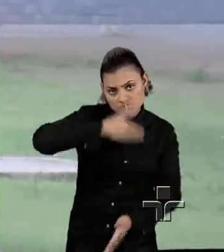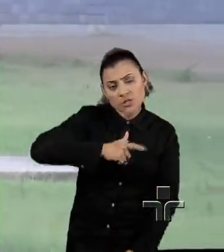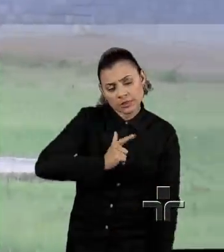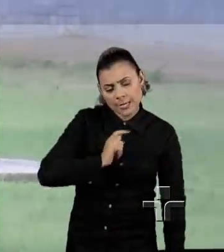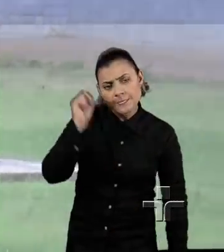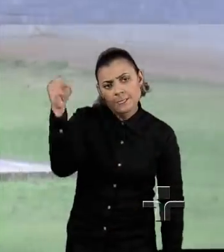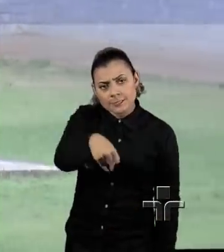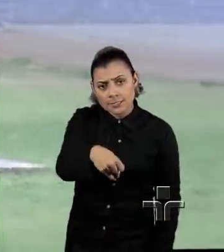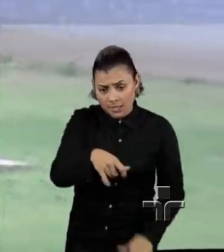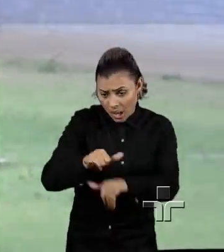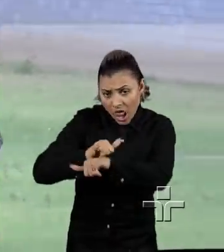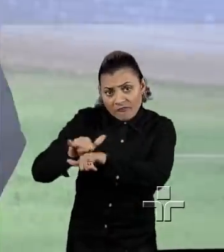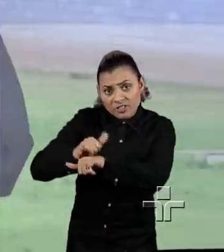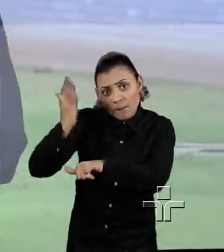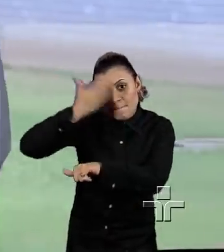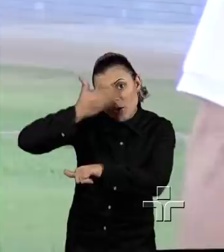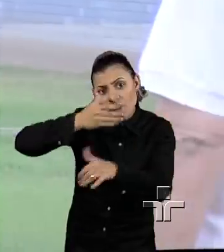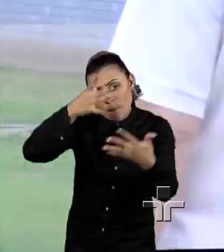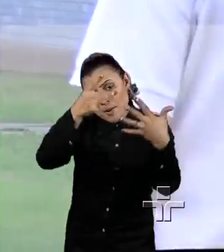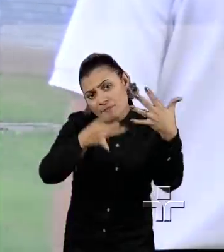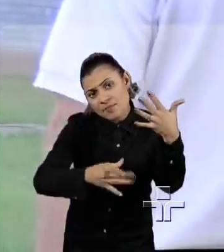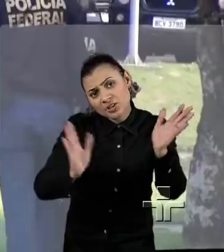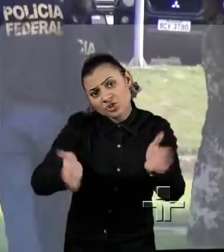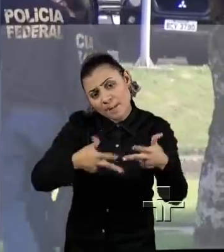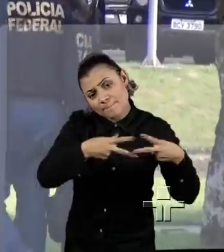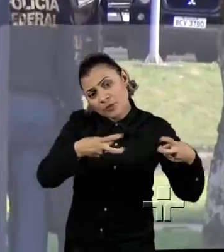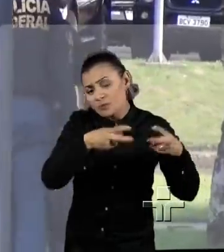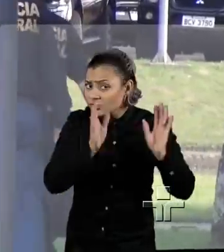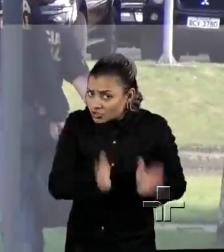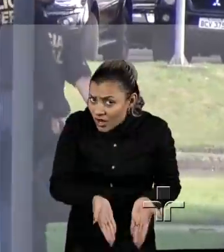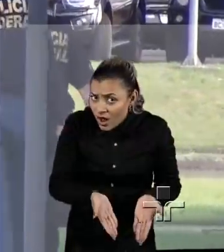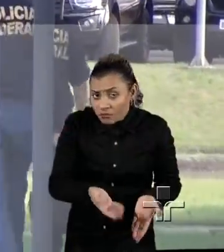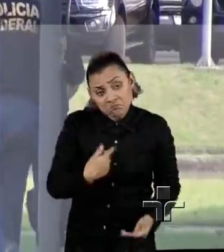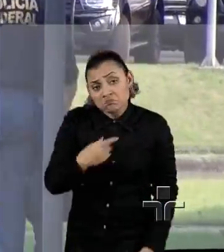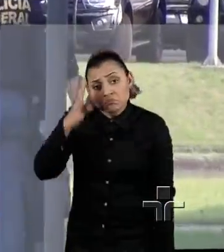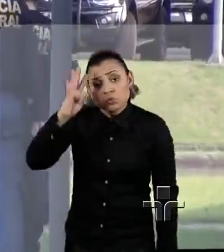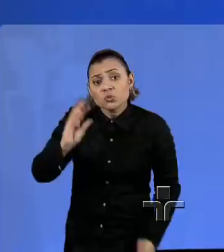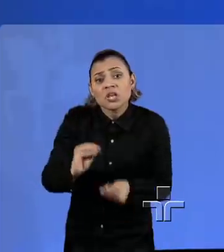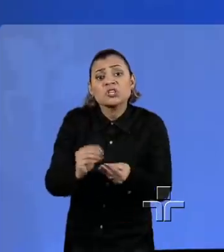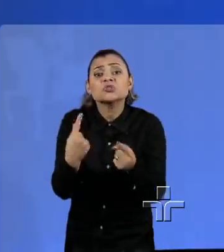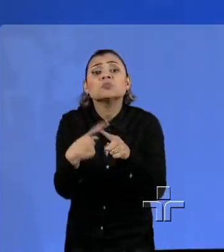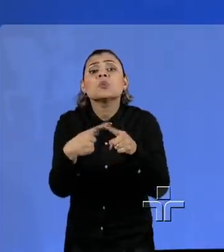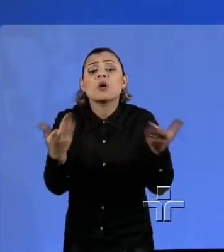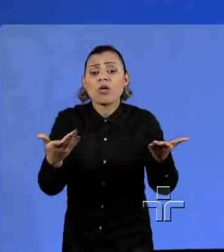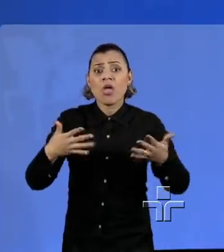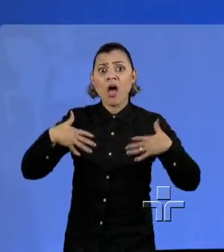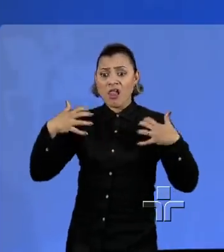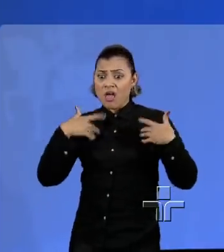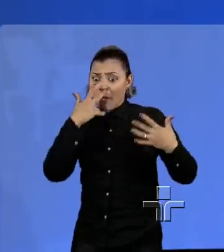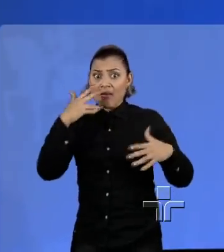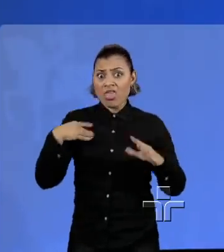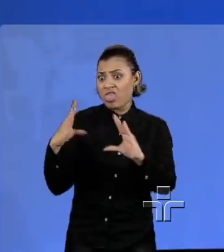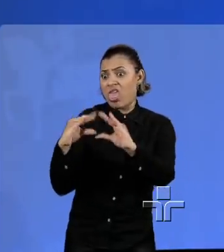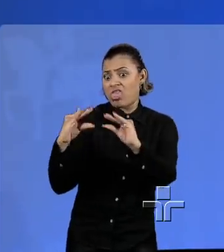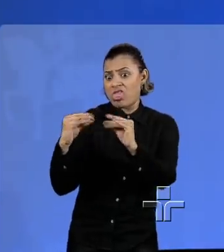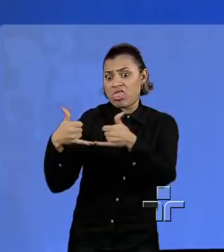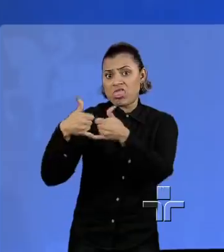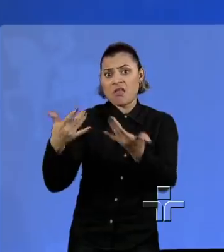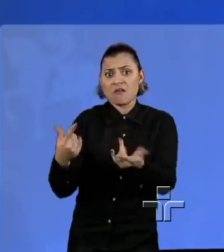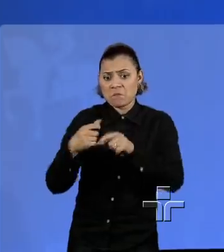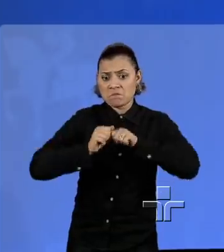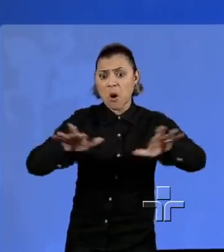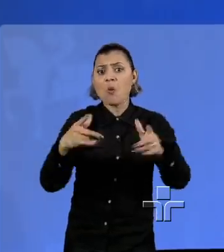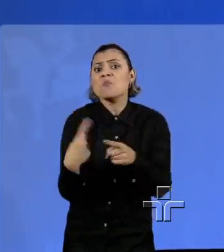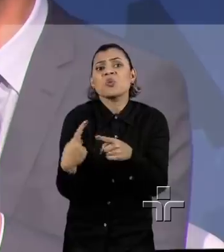que a Lava Jato comprovou o esquema na Petrobras e que não entende a euforia em torno da divulgação das conversas